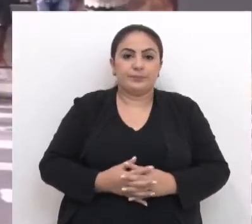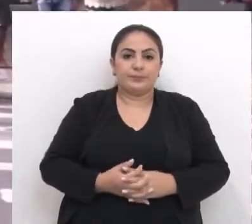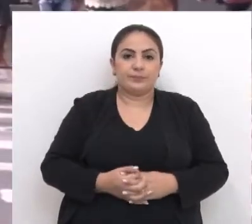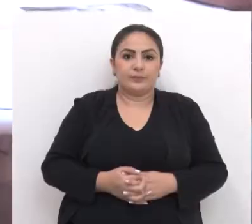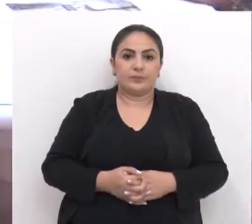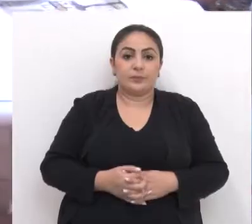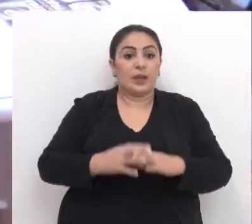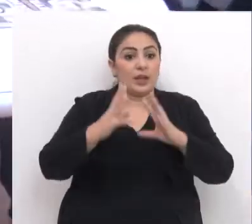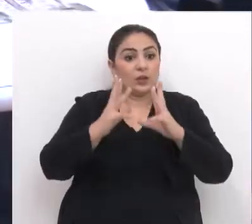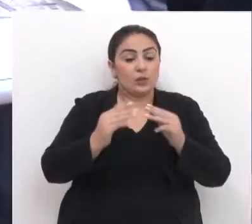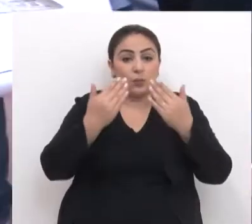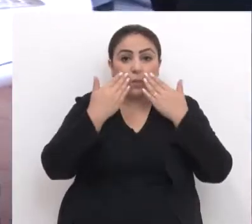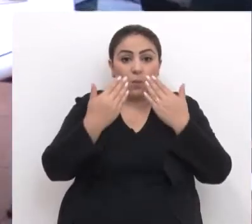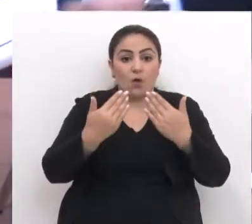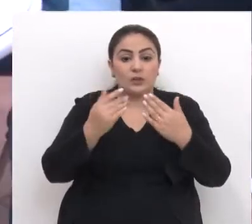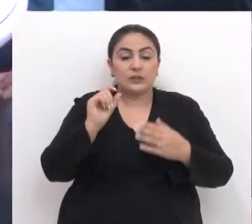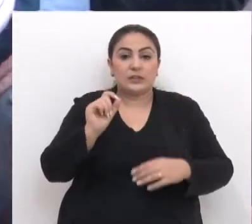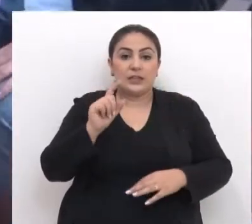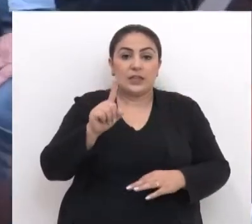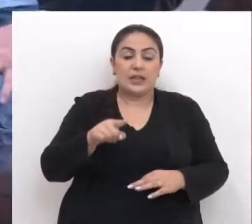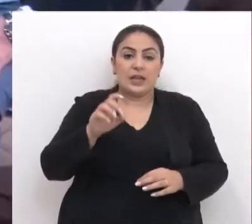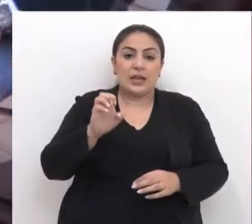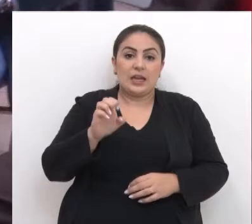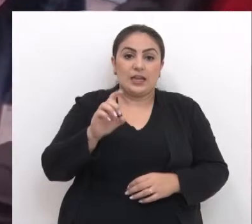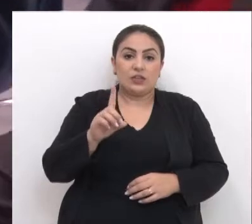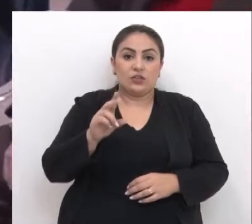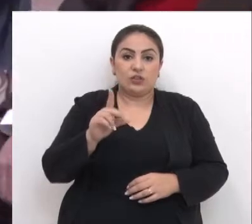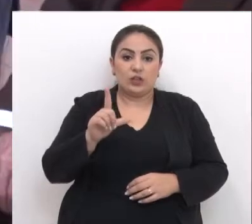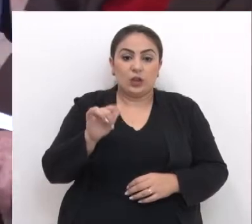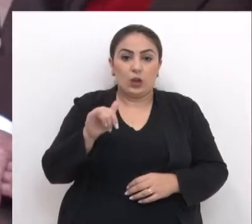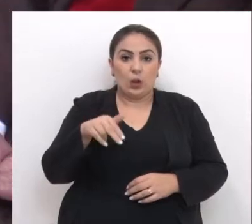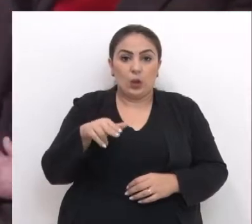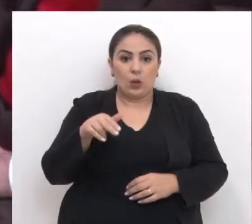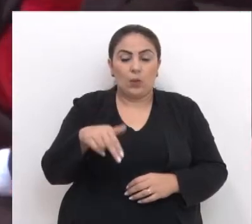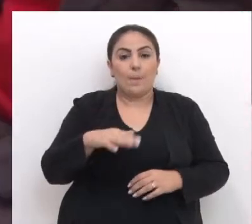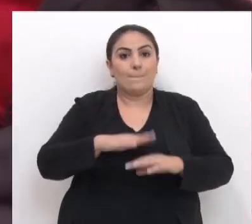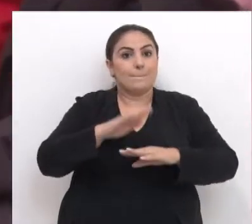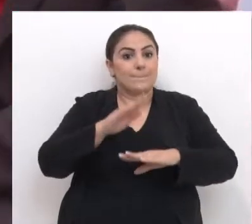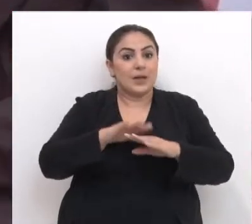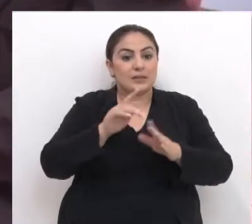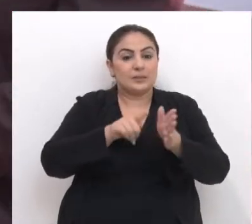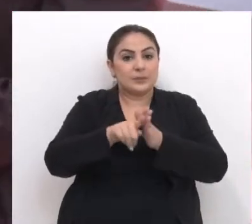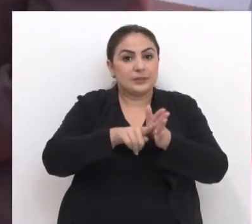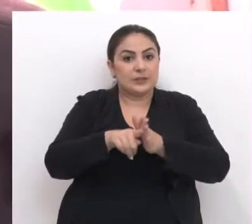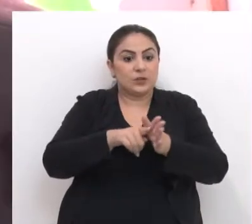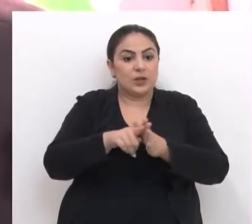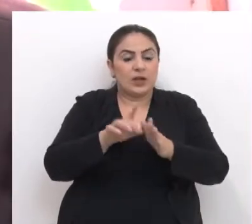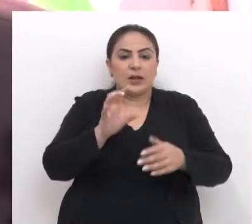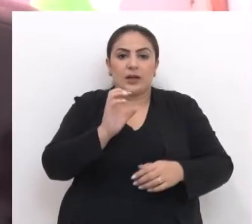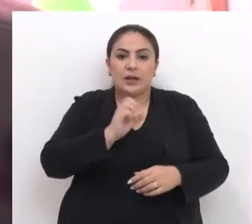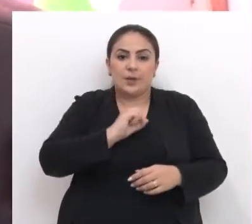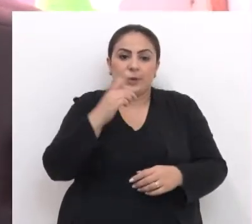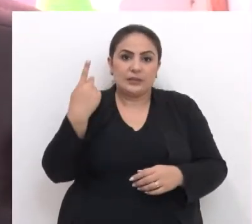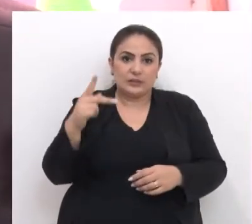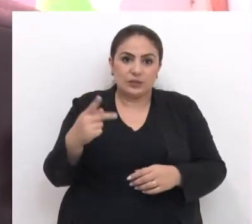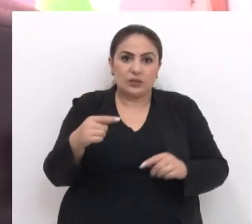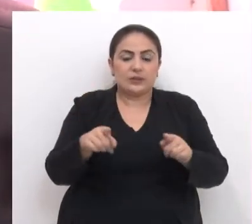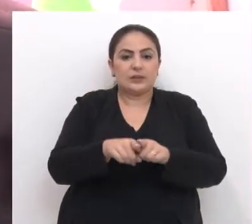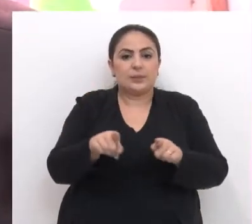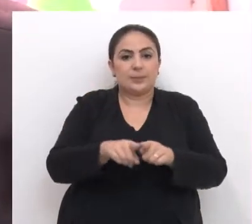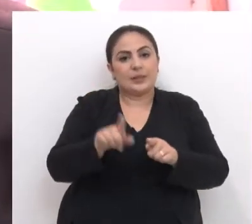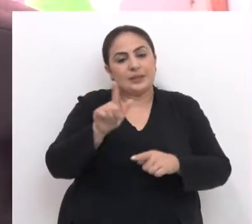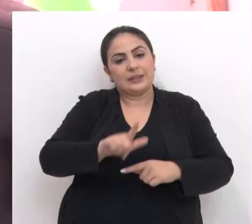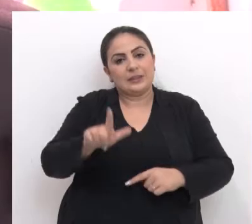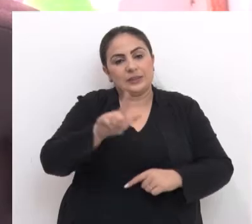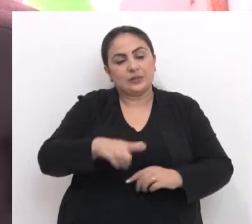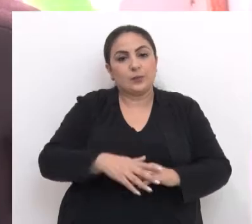para frente. E tudo isso mostra que seu Odilon, mais do que escritor e pesquisador, é um amante da nossa história